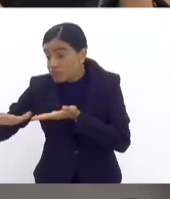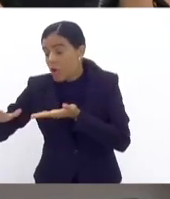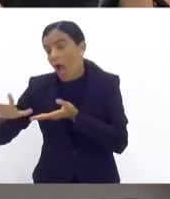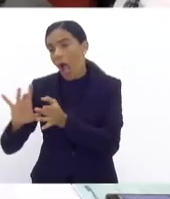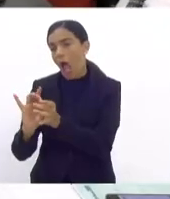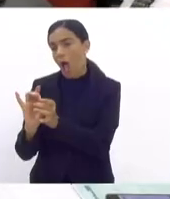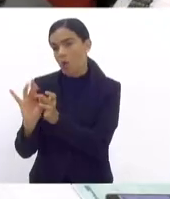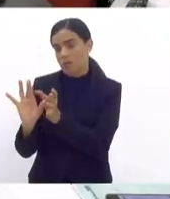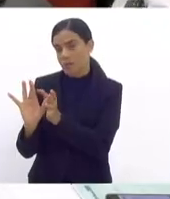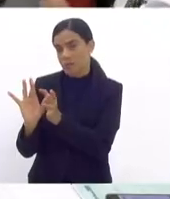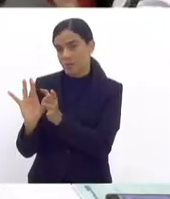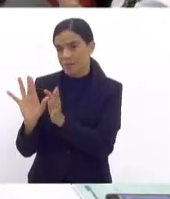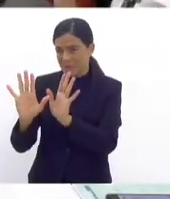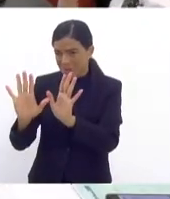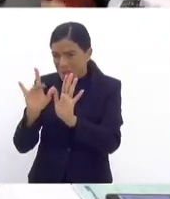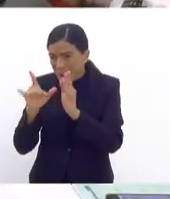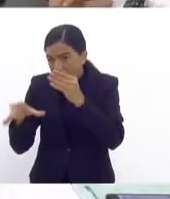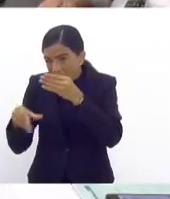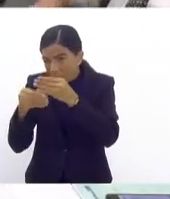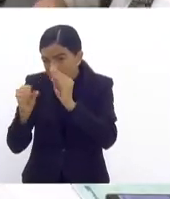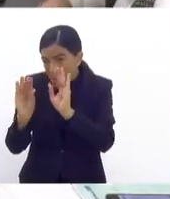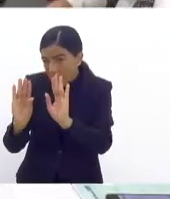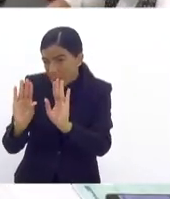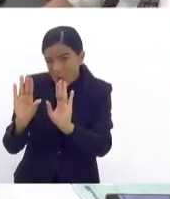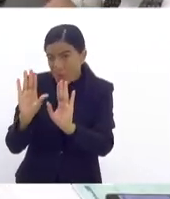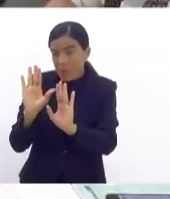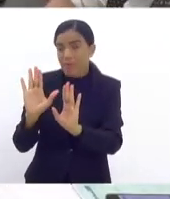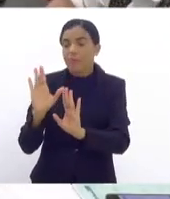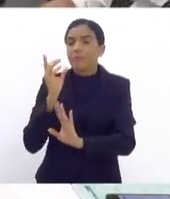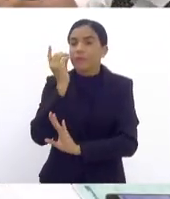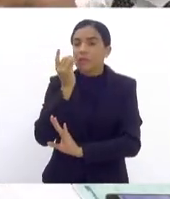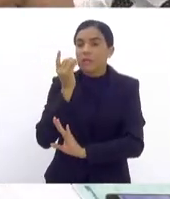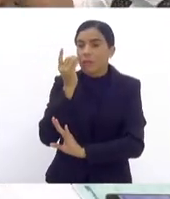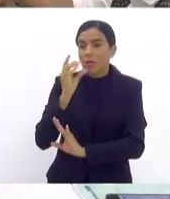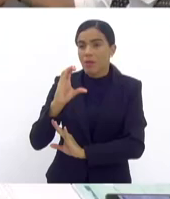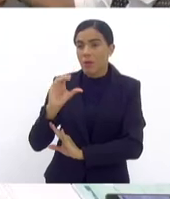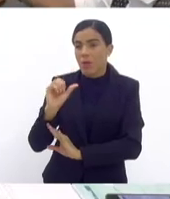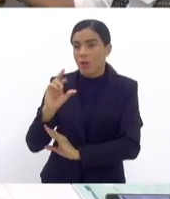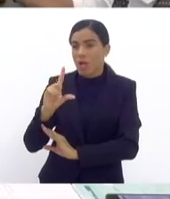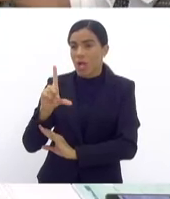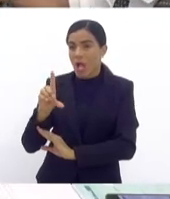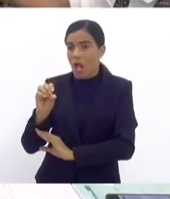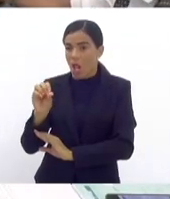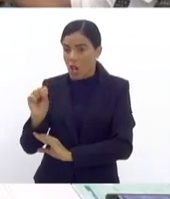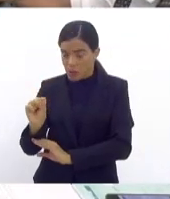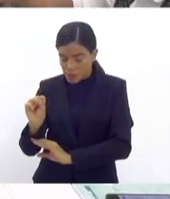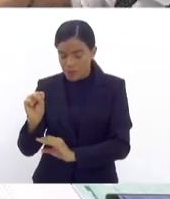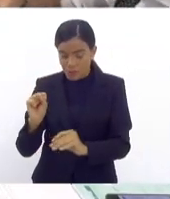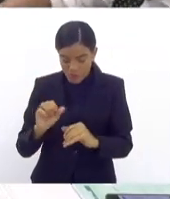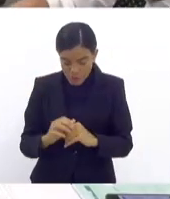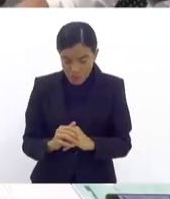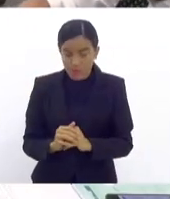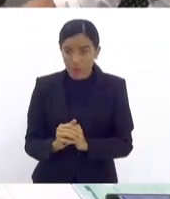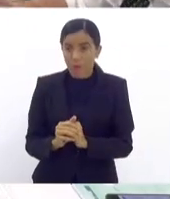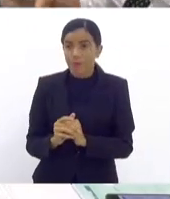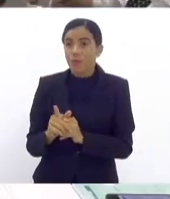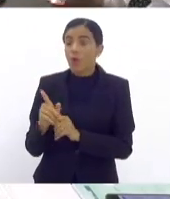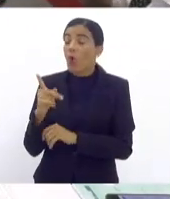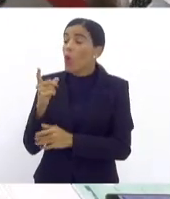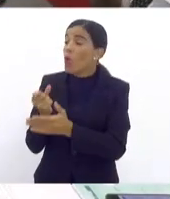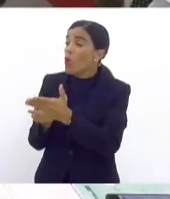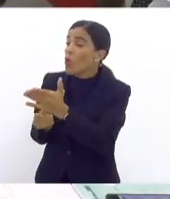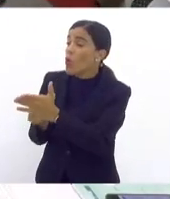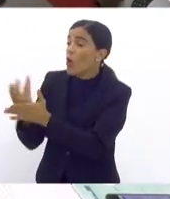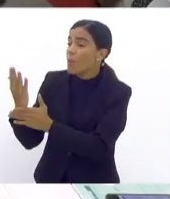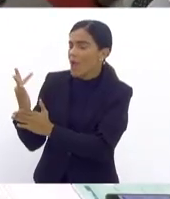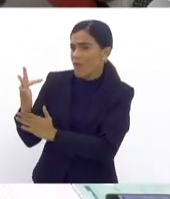autorizativo. Vossa Excelência me permite uma parte? Claro, completamente. Assiste razão, deputado Carlos Mink, como também assiste o deputado doutor Serginho, quando for comprar, realizar